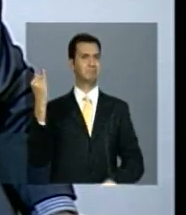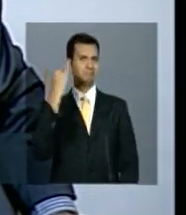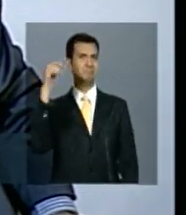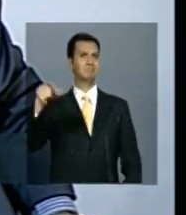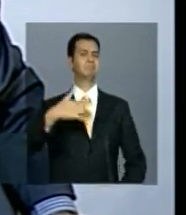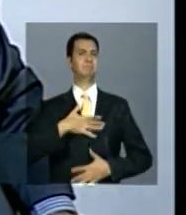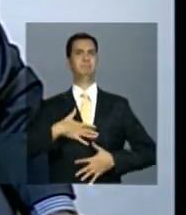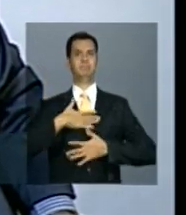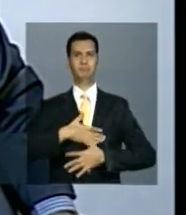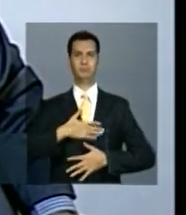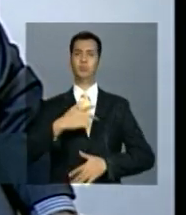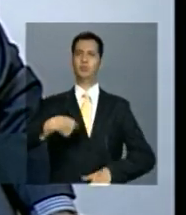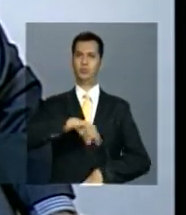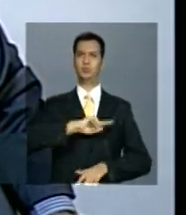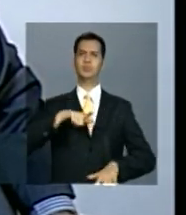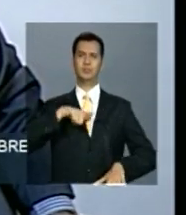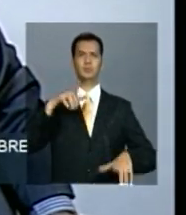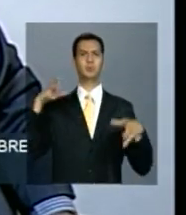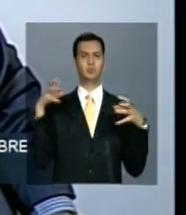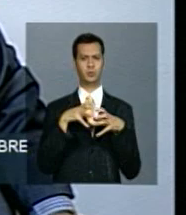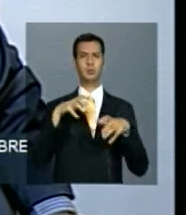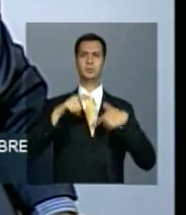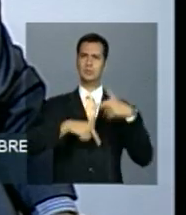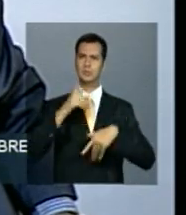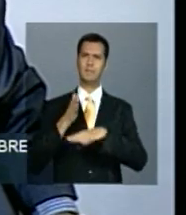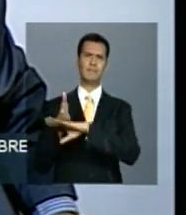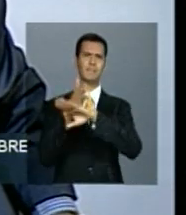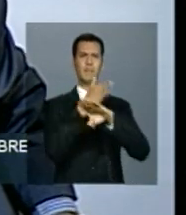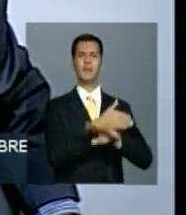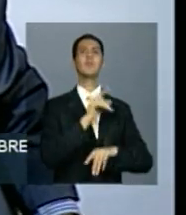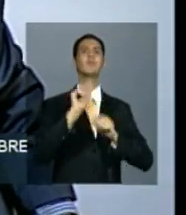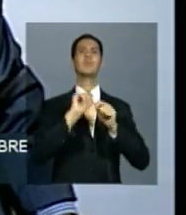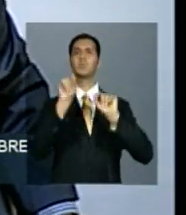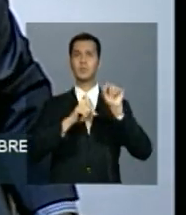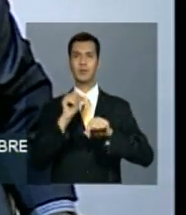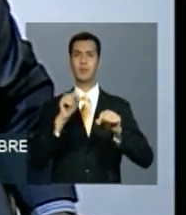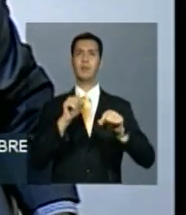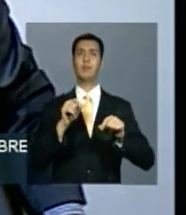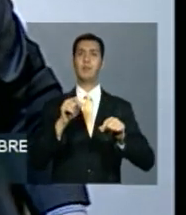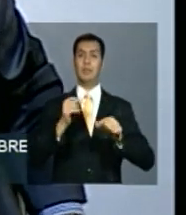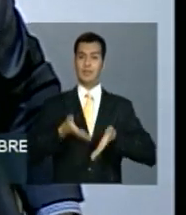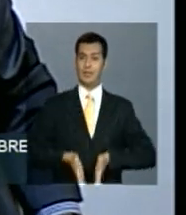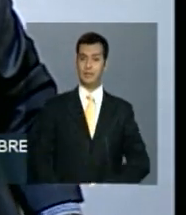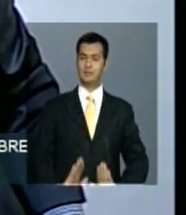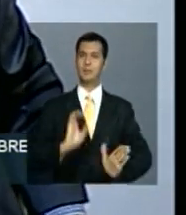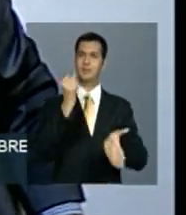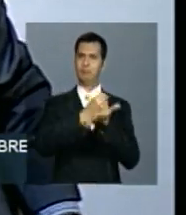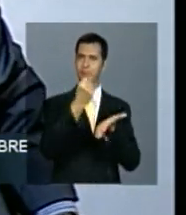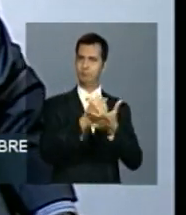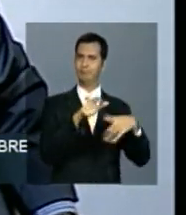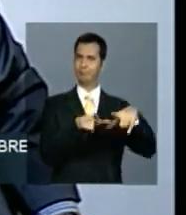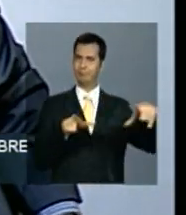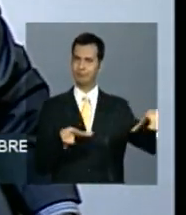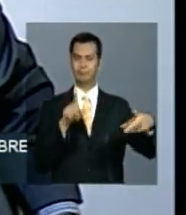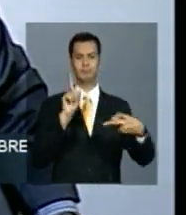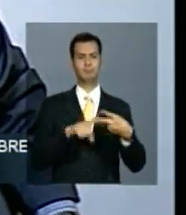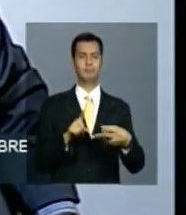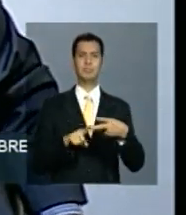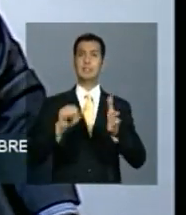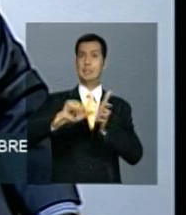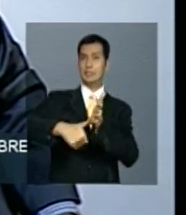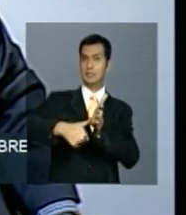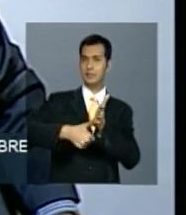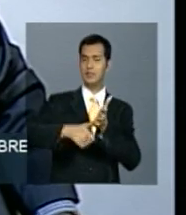entrega de documentação civil vai desde certidão de nascimento passando por carteira de identidade mas também a entrega